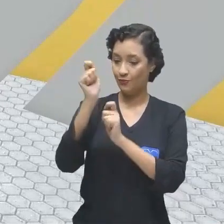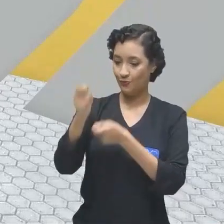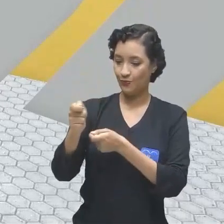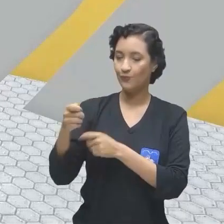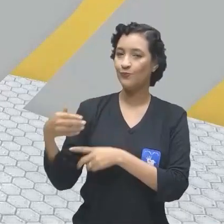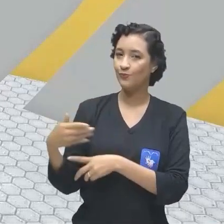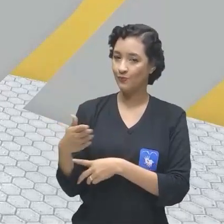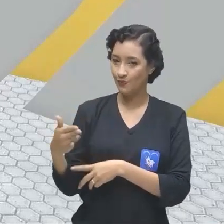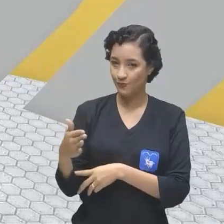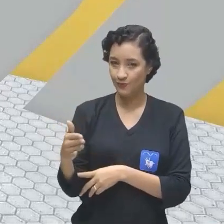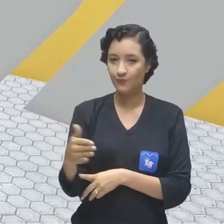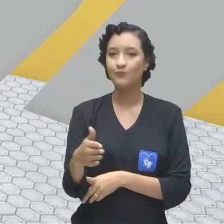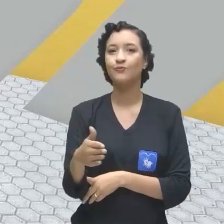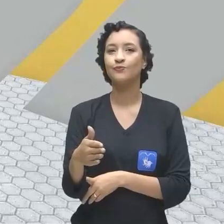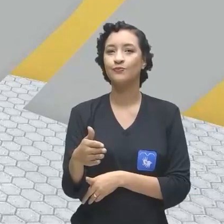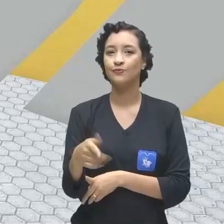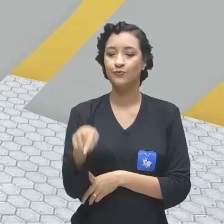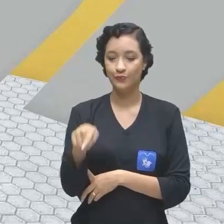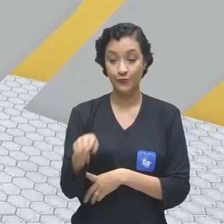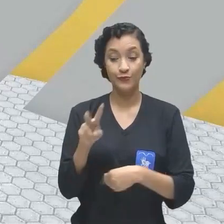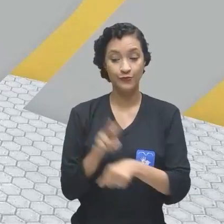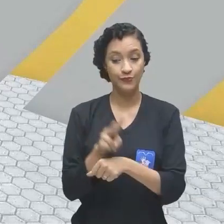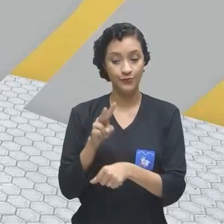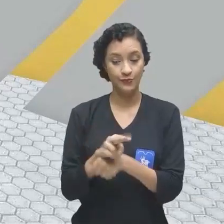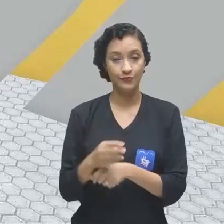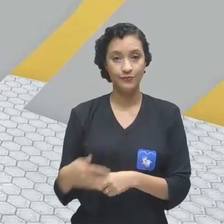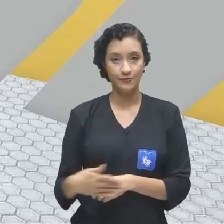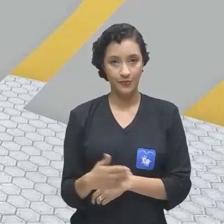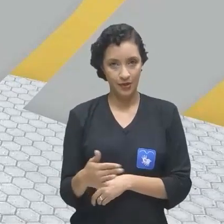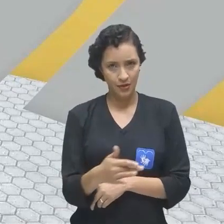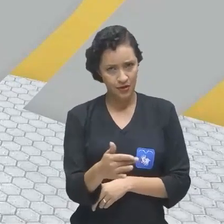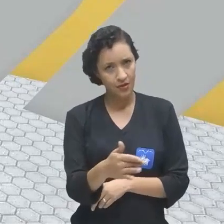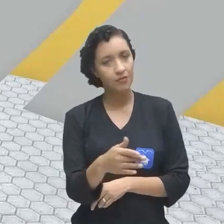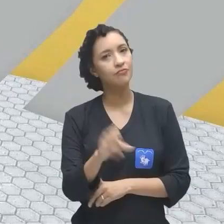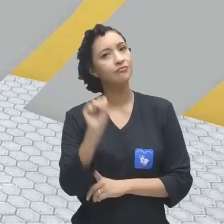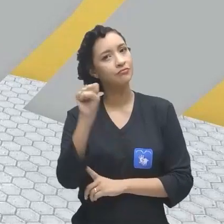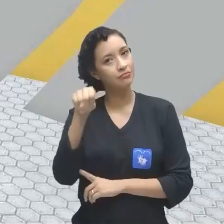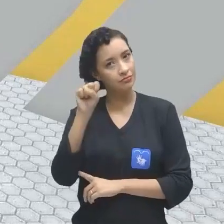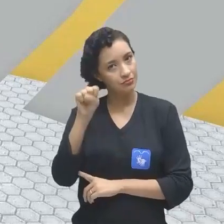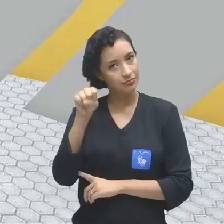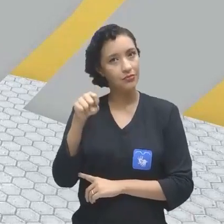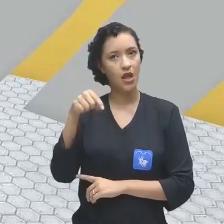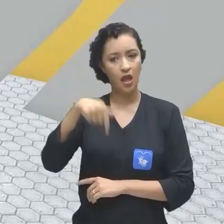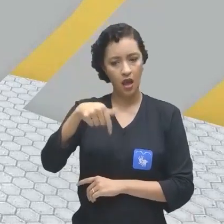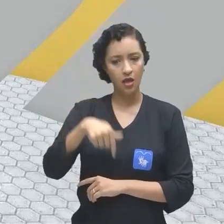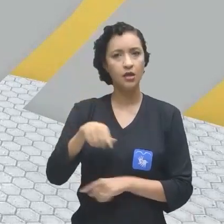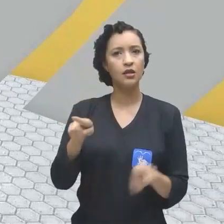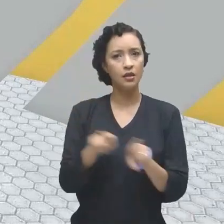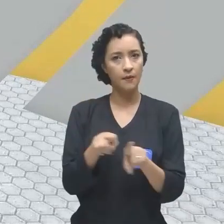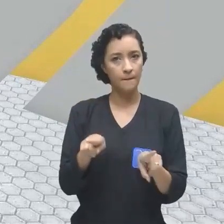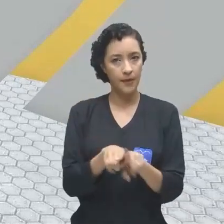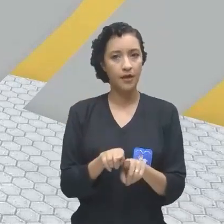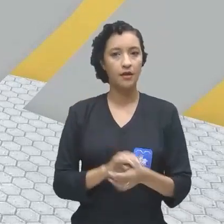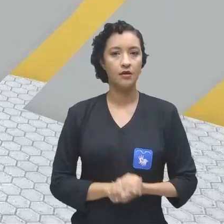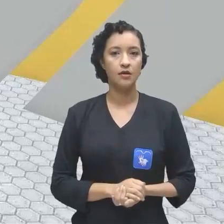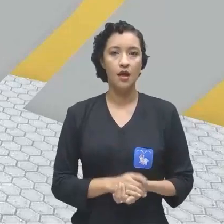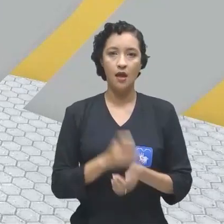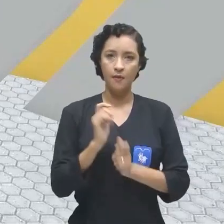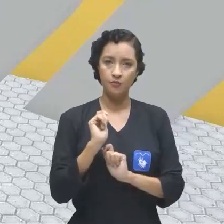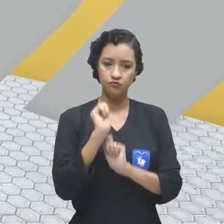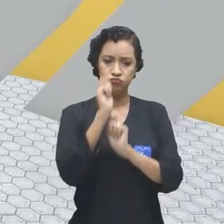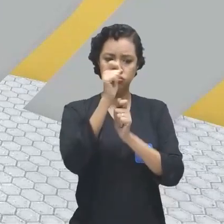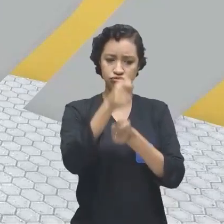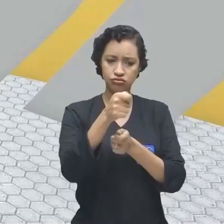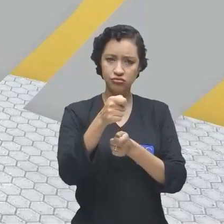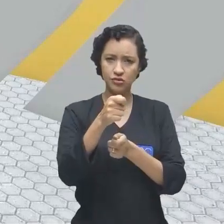Estão criando peixe, e isso, aqui também se cria peixe, não só apenas a pesca, né, do